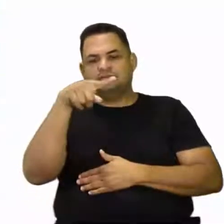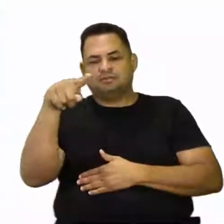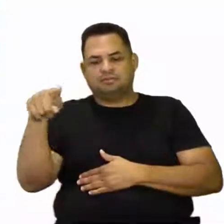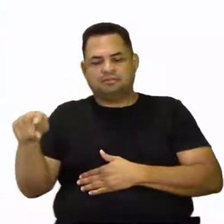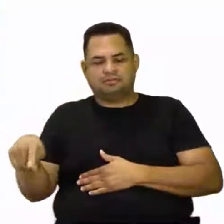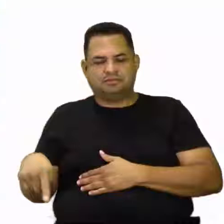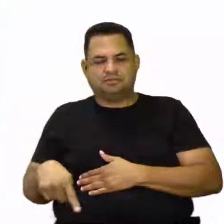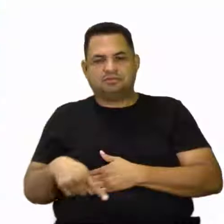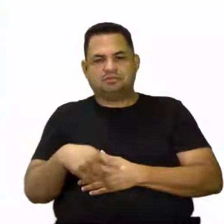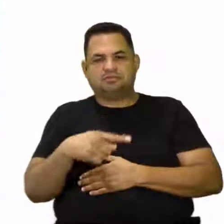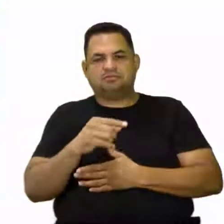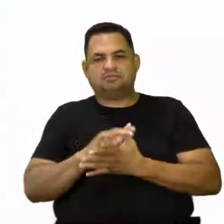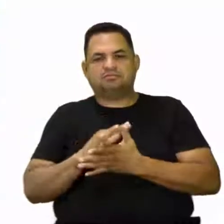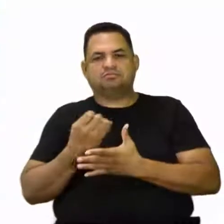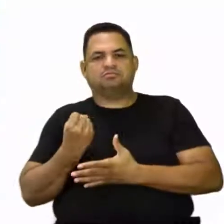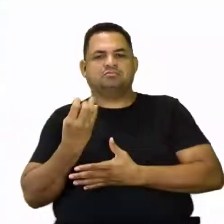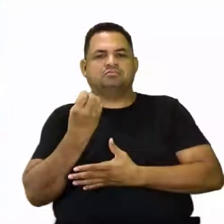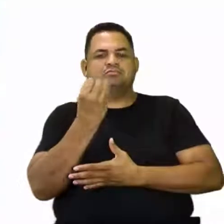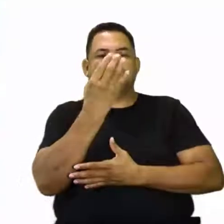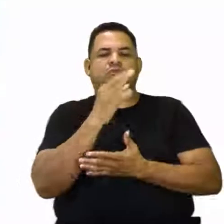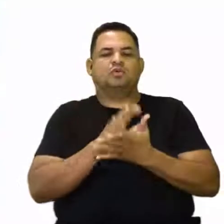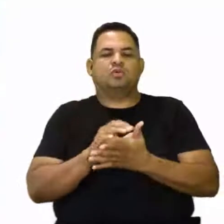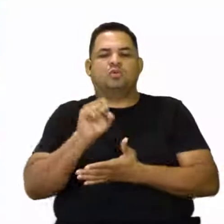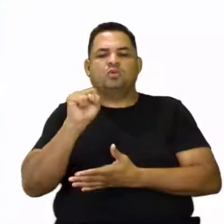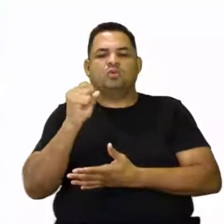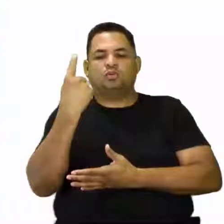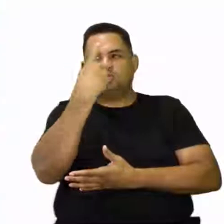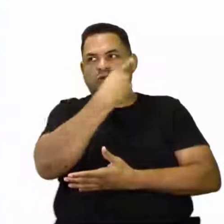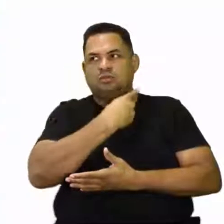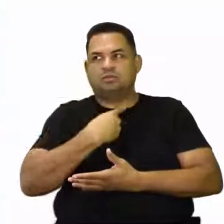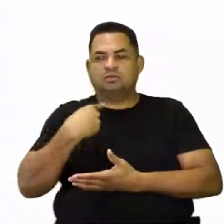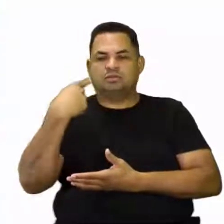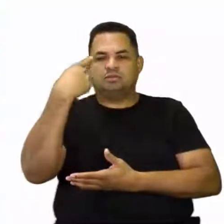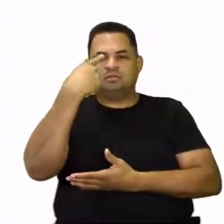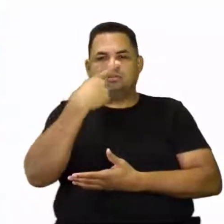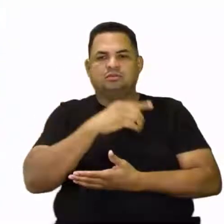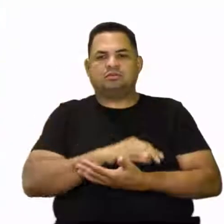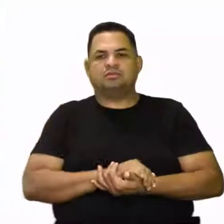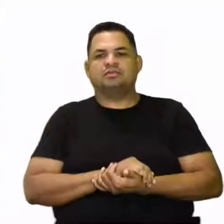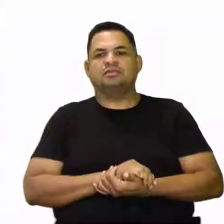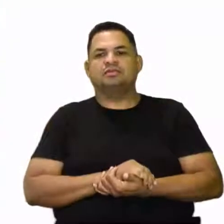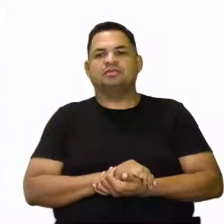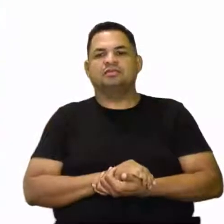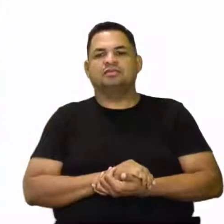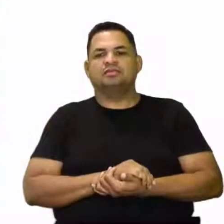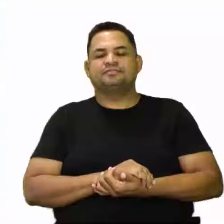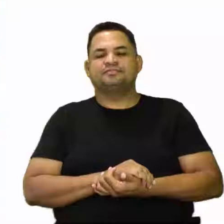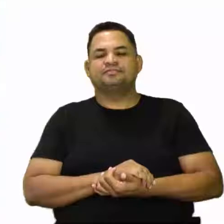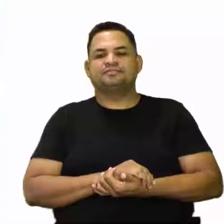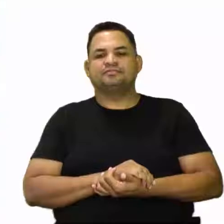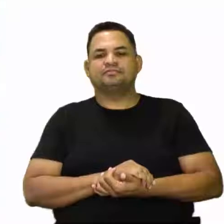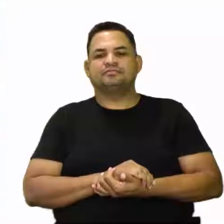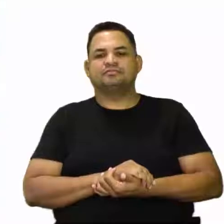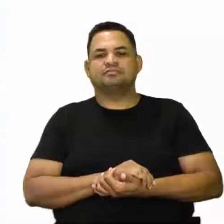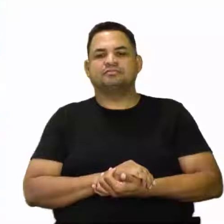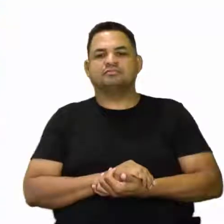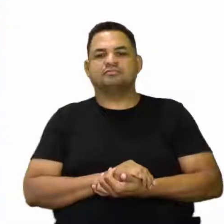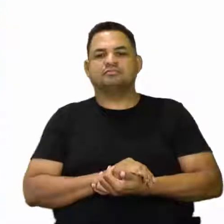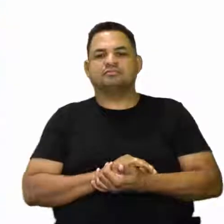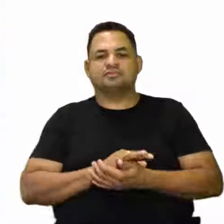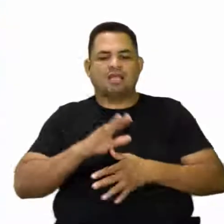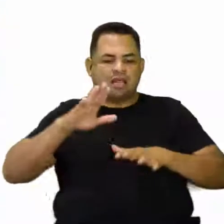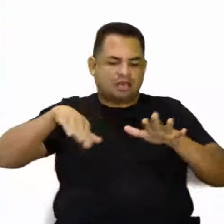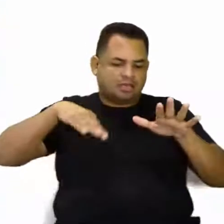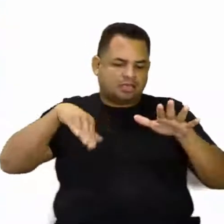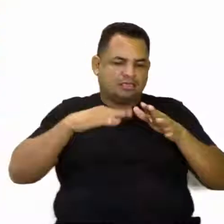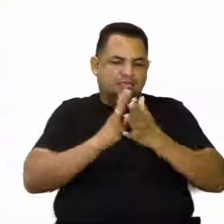horas. Daria a volta ao mundo em 8 horas. Bucearia en el mar más profundo.